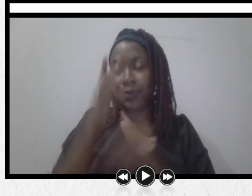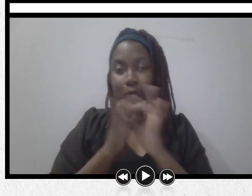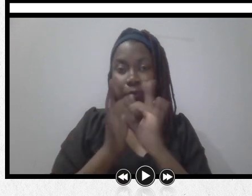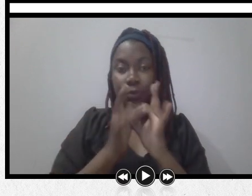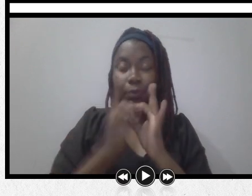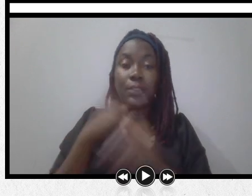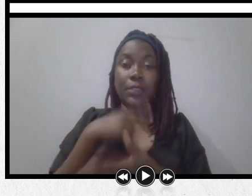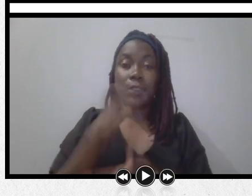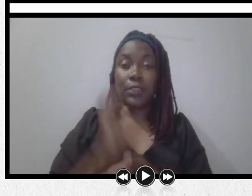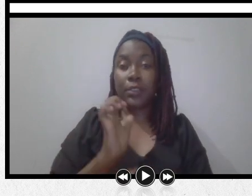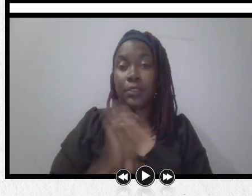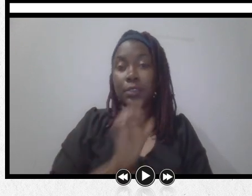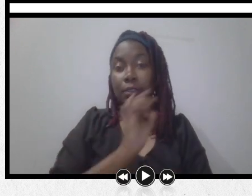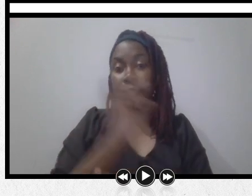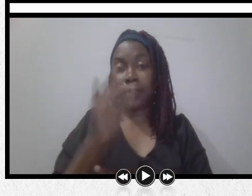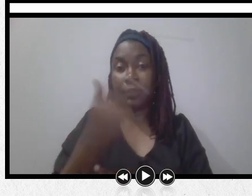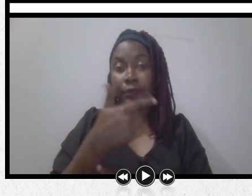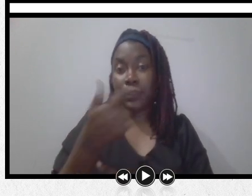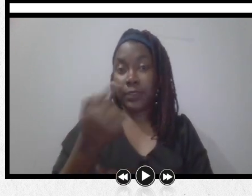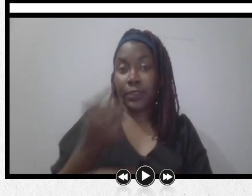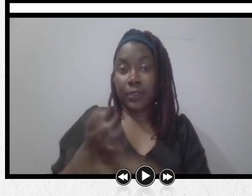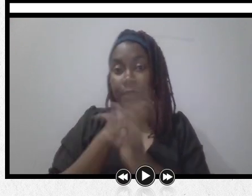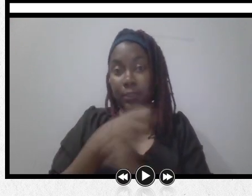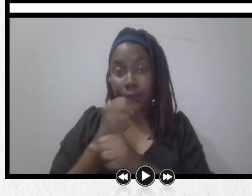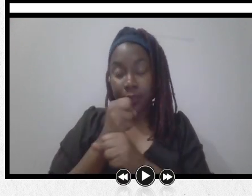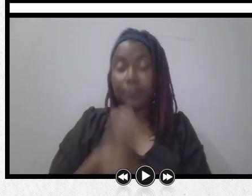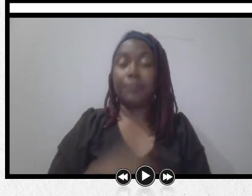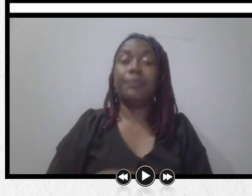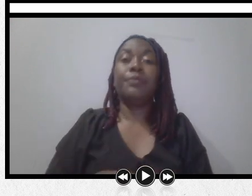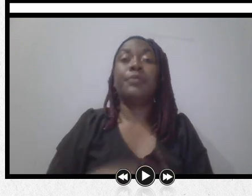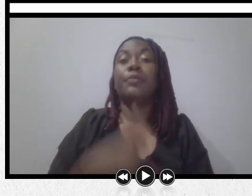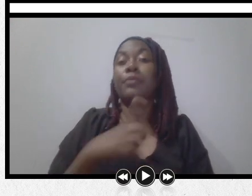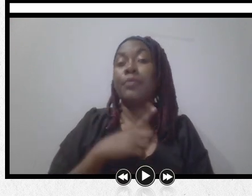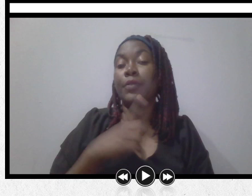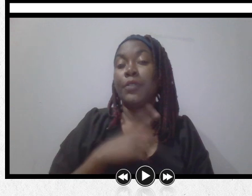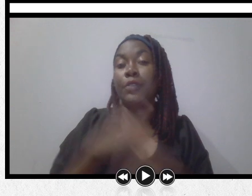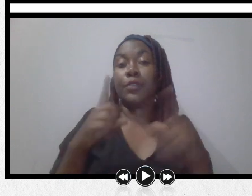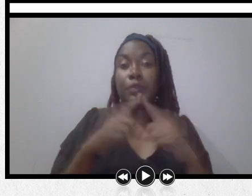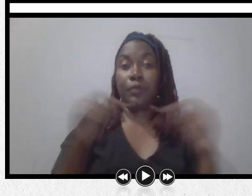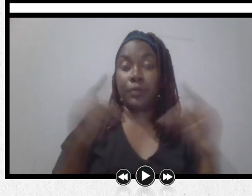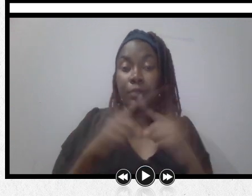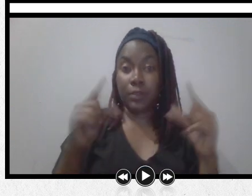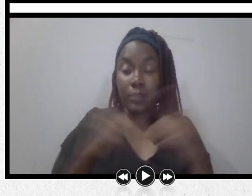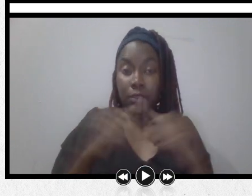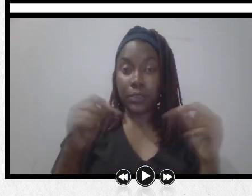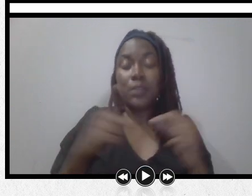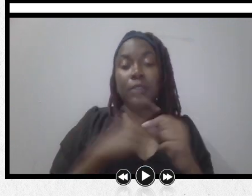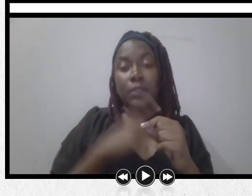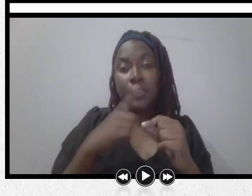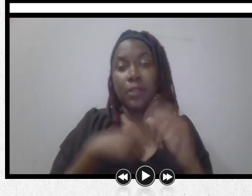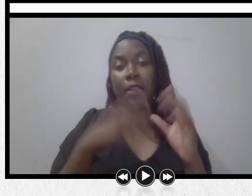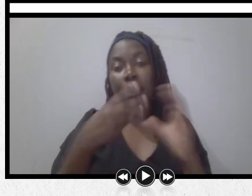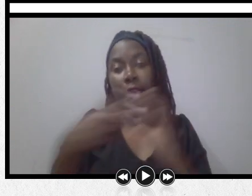Temos os estados, cada um dos 27 estados aqui da nossa federação. Temos o Distrito Federal, que tem